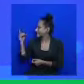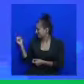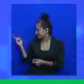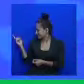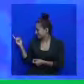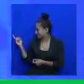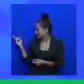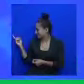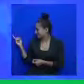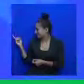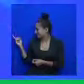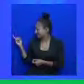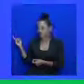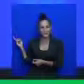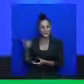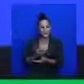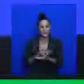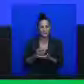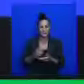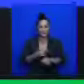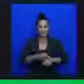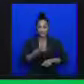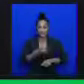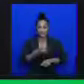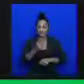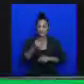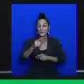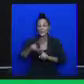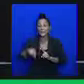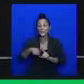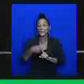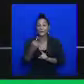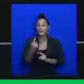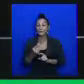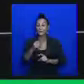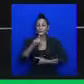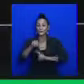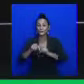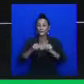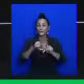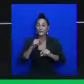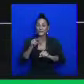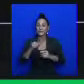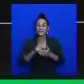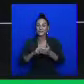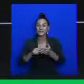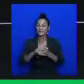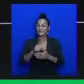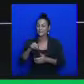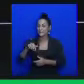Valendo! Começa agora mais um sorteio milionário da Mega Sena.